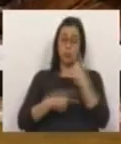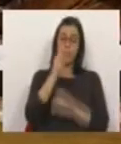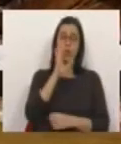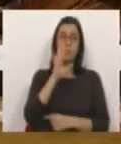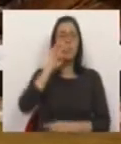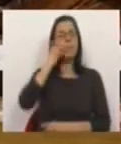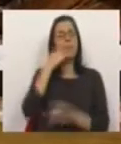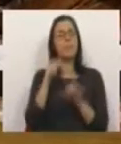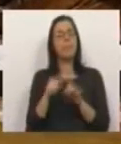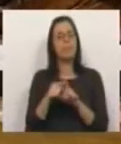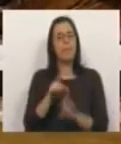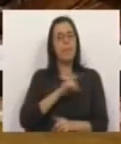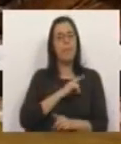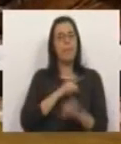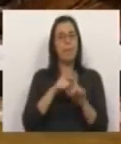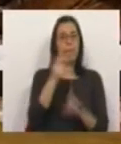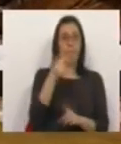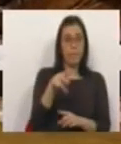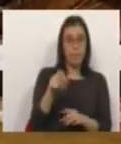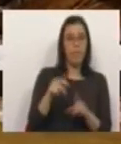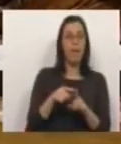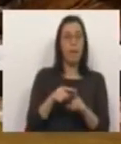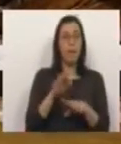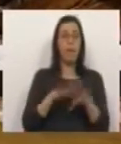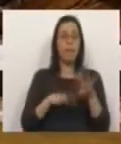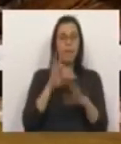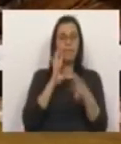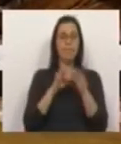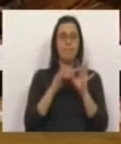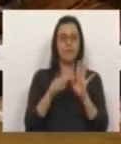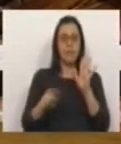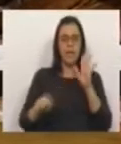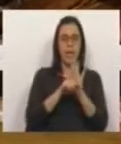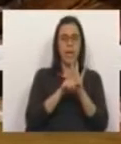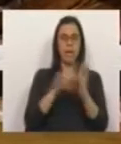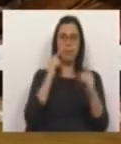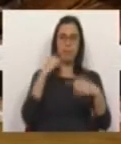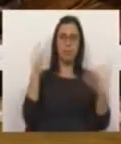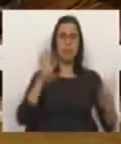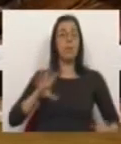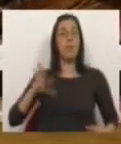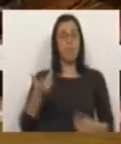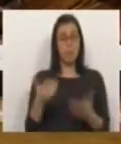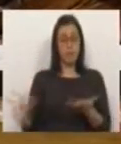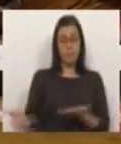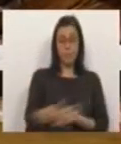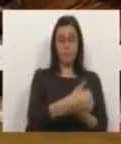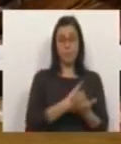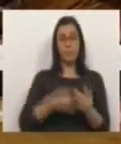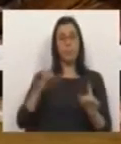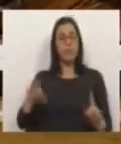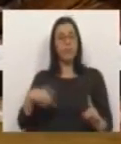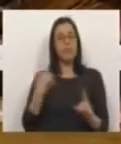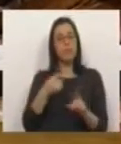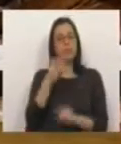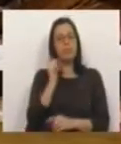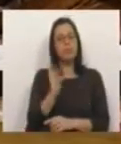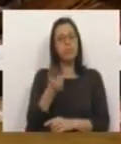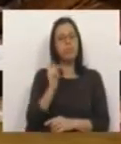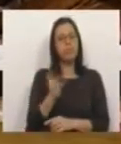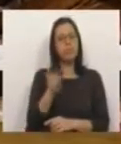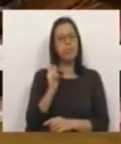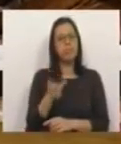as consequências da privatização da ANA têm-se feito sentir de forma negativa no país. As receitas que possibilitaram durante